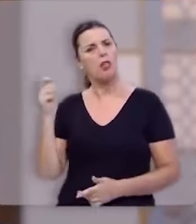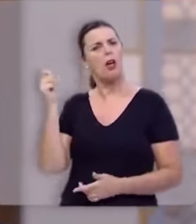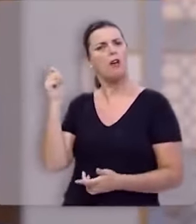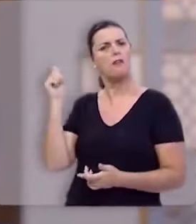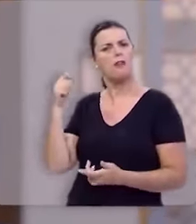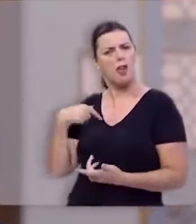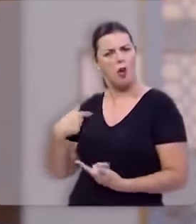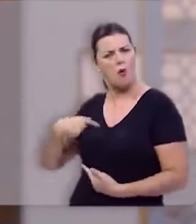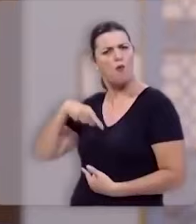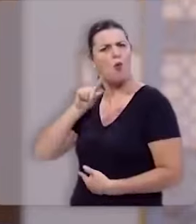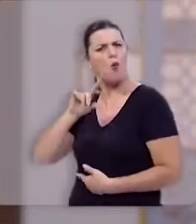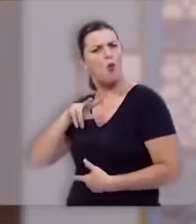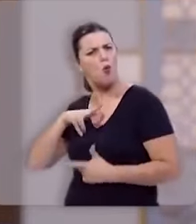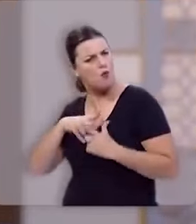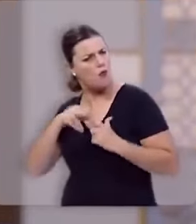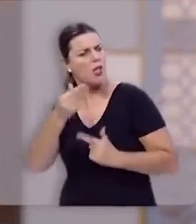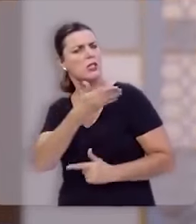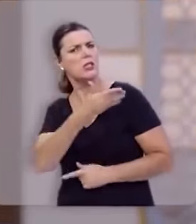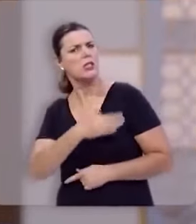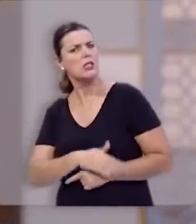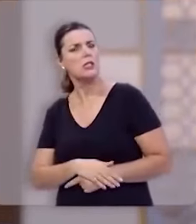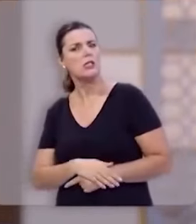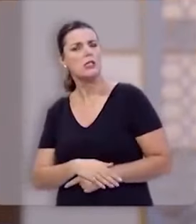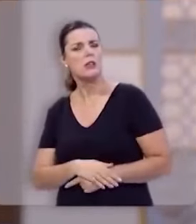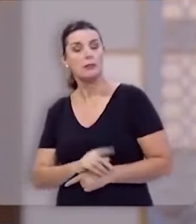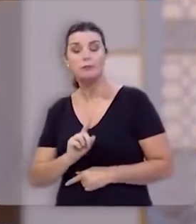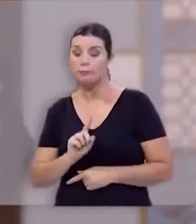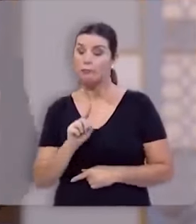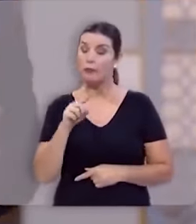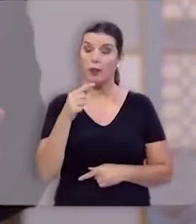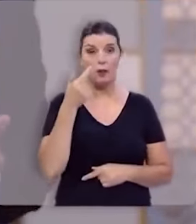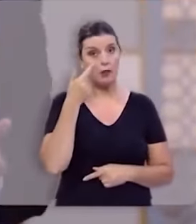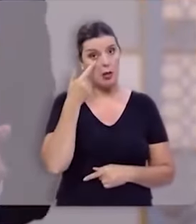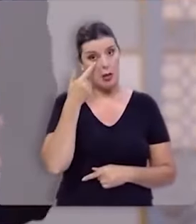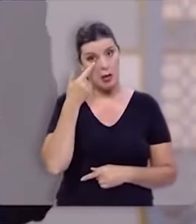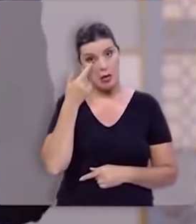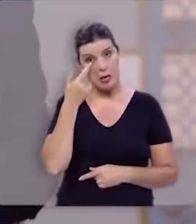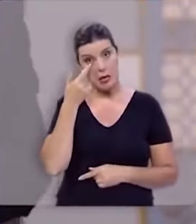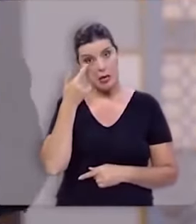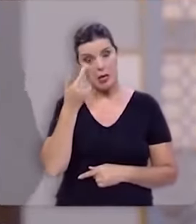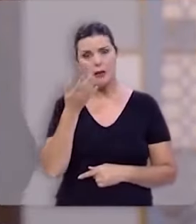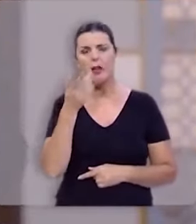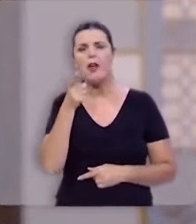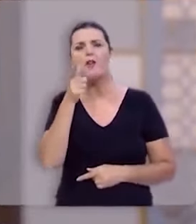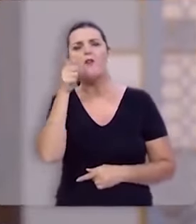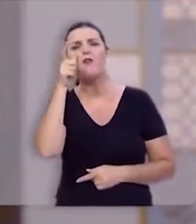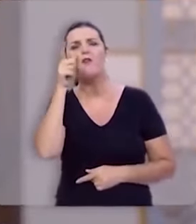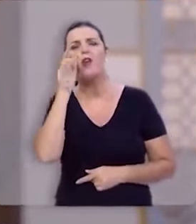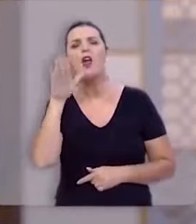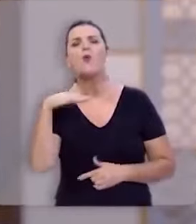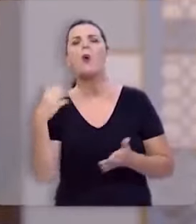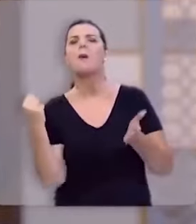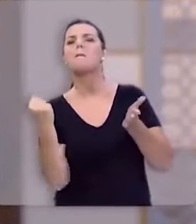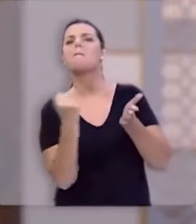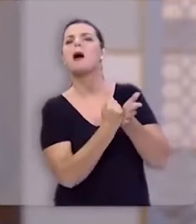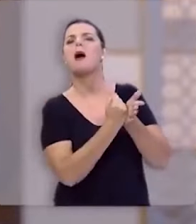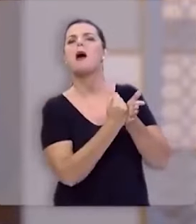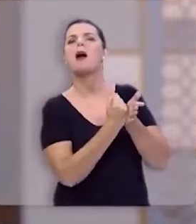enfrentá-lo e a vencê-lo então à luz disto queremos ver aqui quais são as marcas